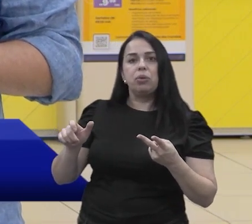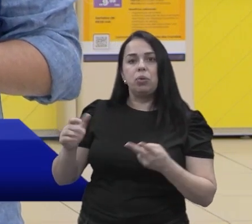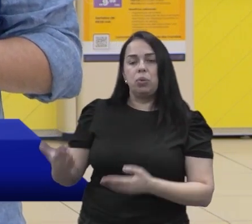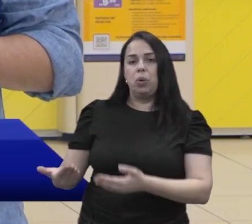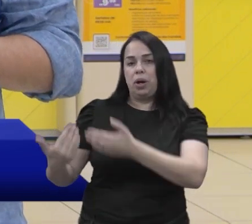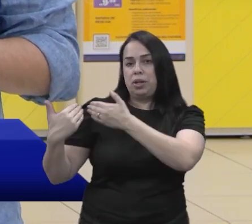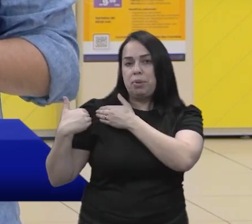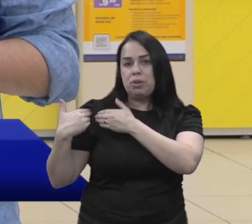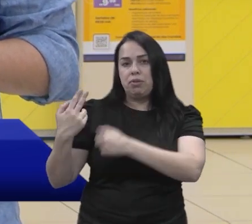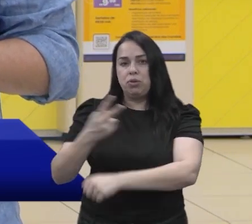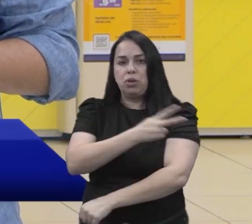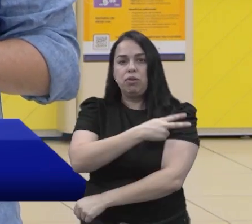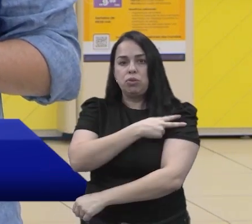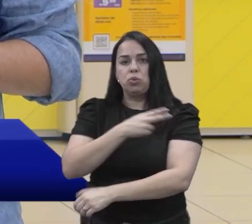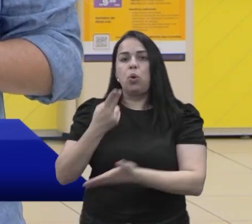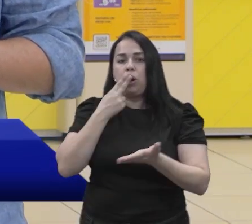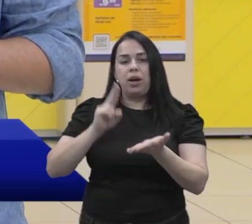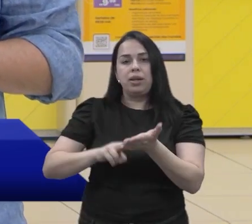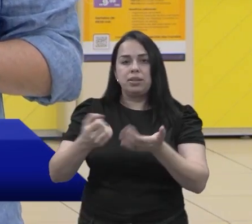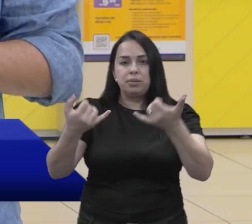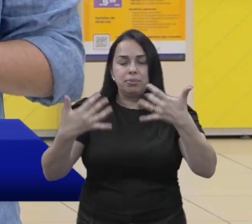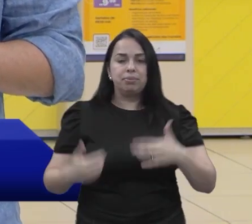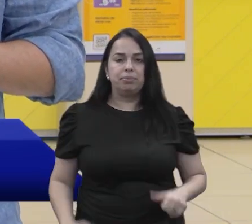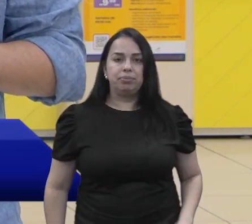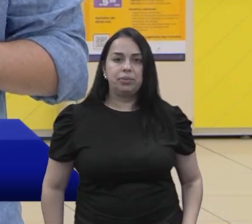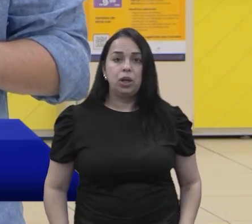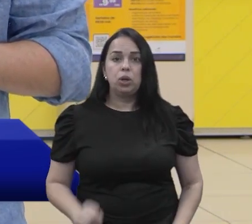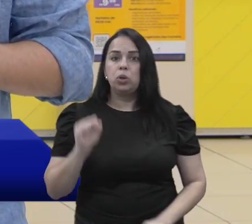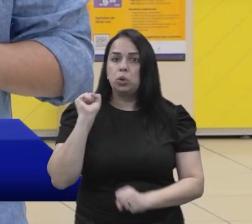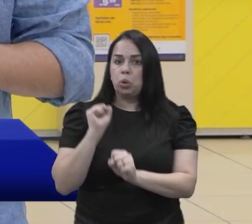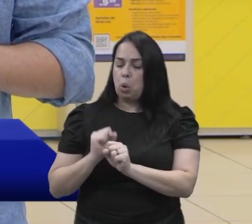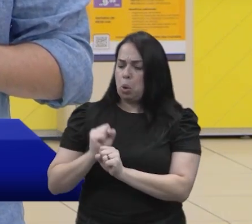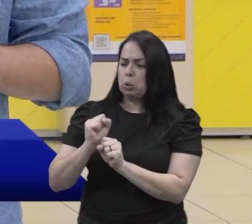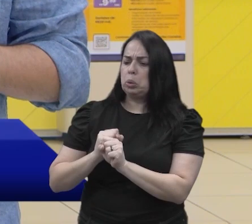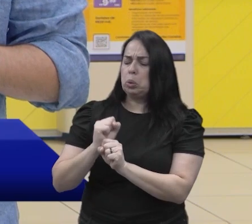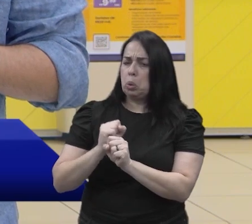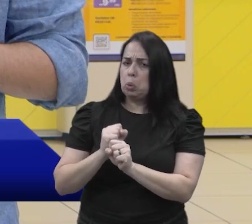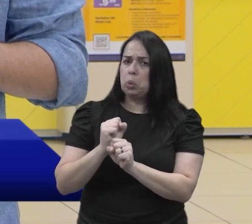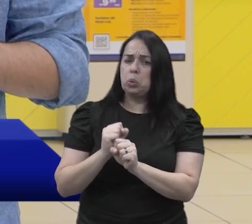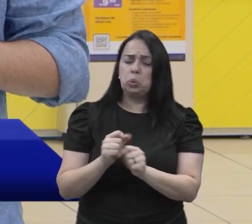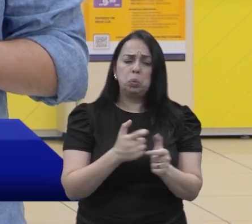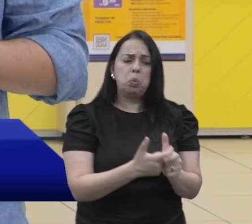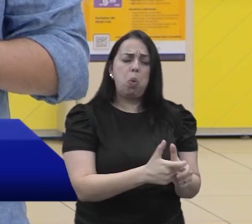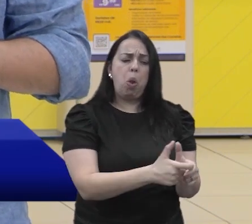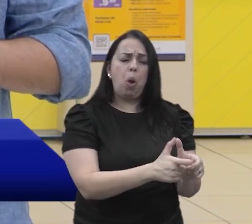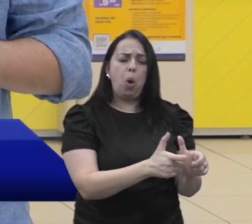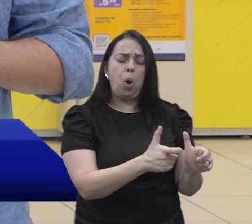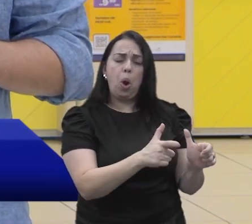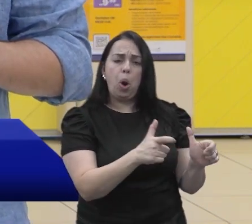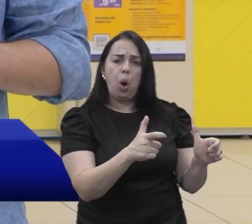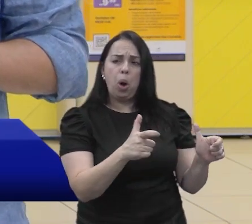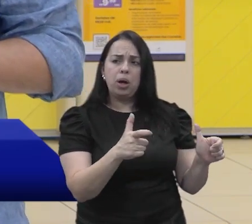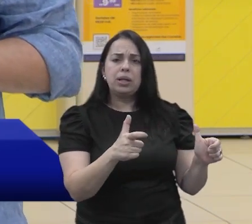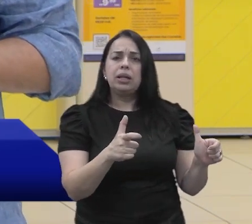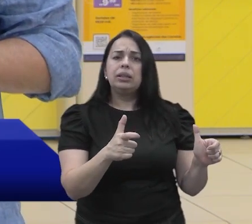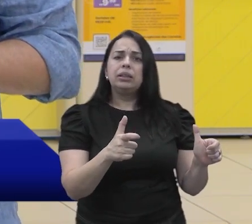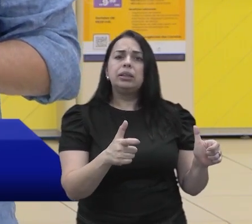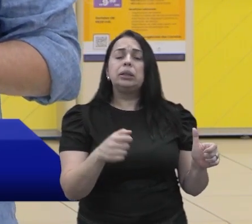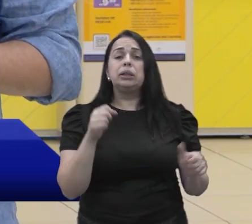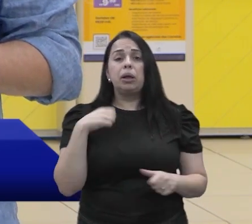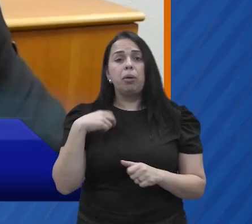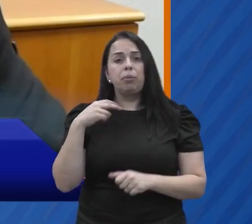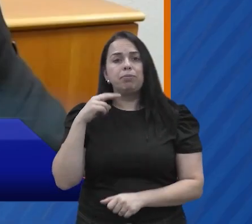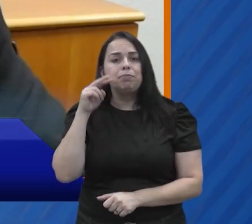de atender muitas pessoas, né, nessa campanha, e o superintendente estadual dos Correios também falou a respeito